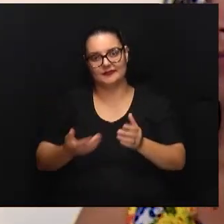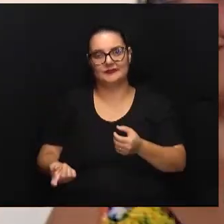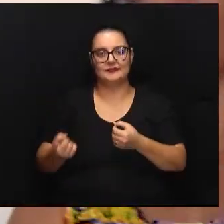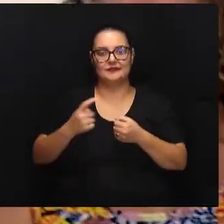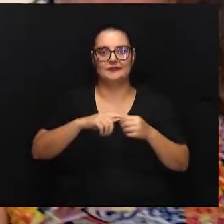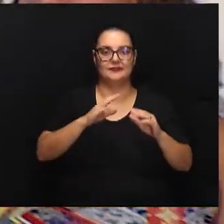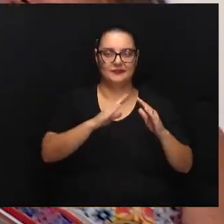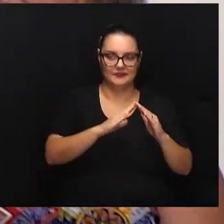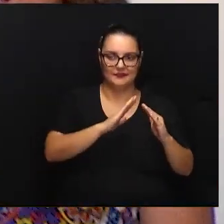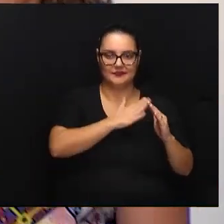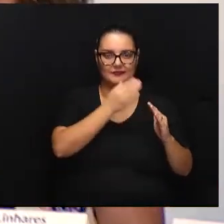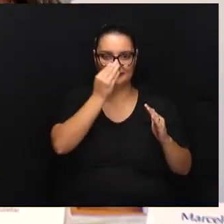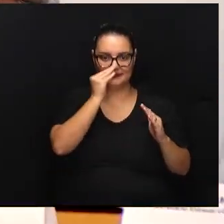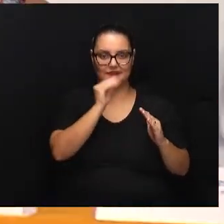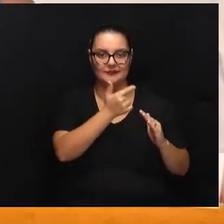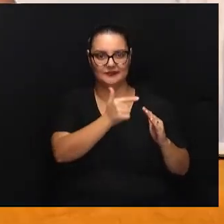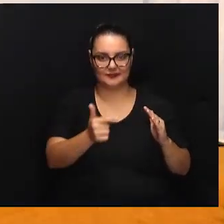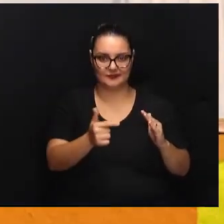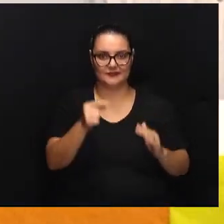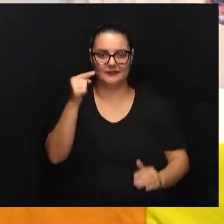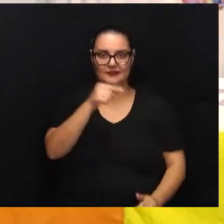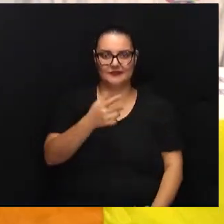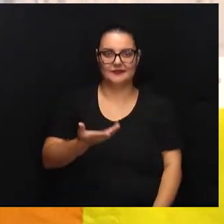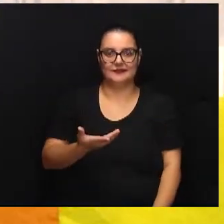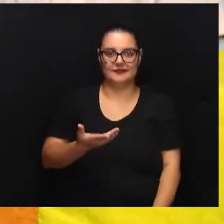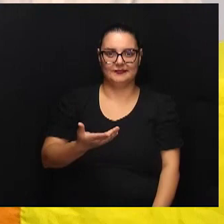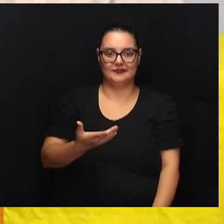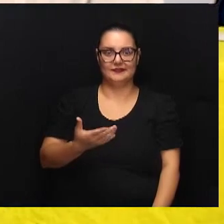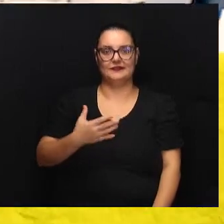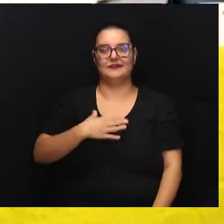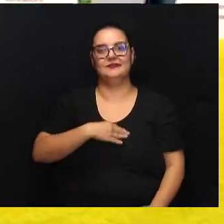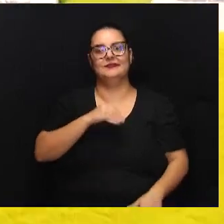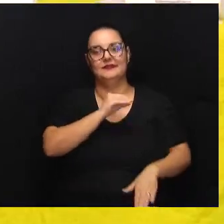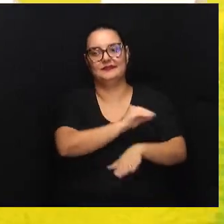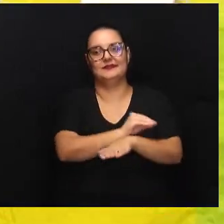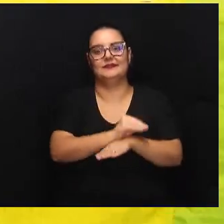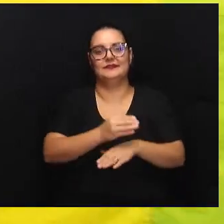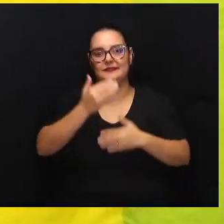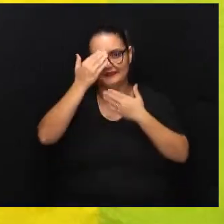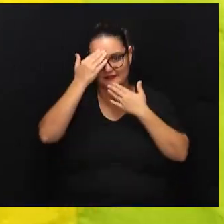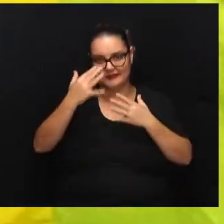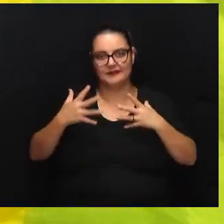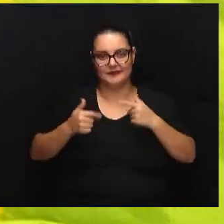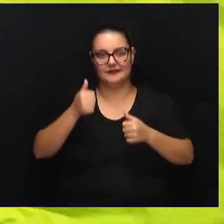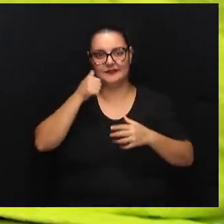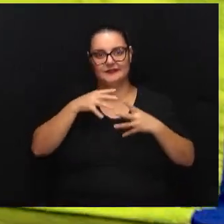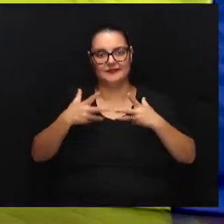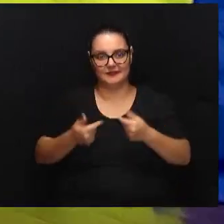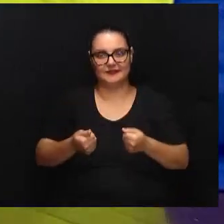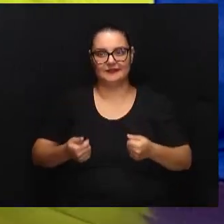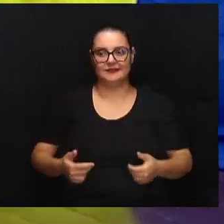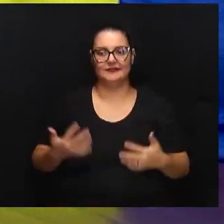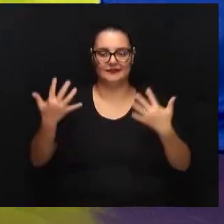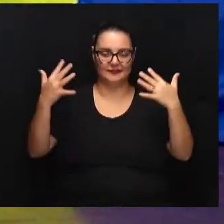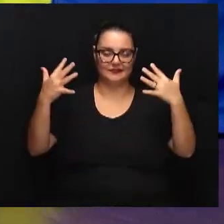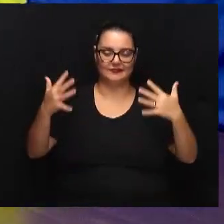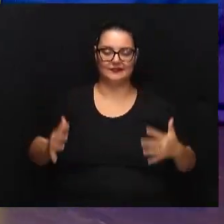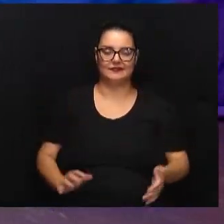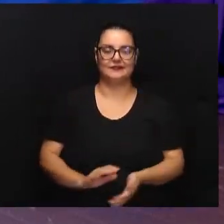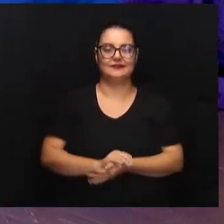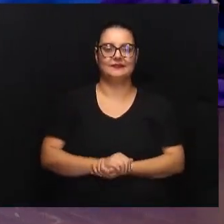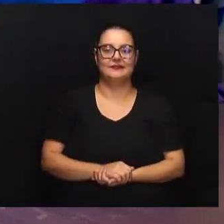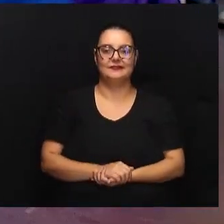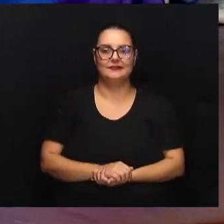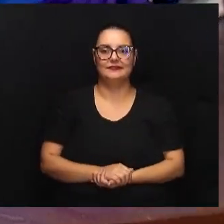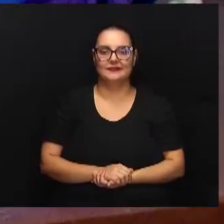ficar até o final, porque eu tenho que voltar para casa, né, porque está lá os filhos para cuidar. Mas eu agradeço a todos e a